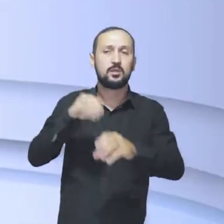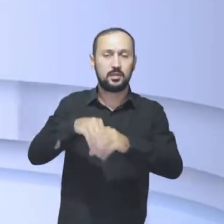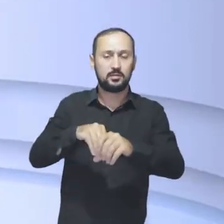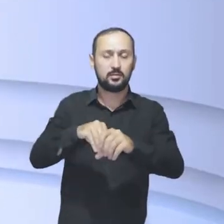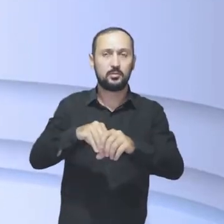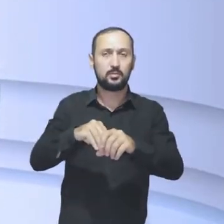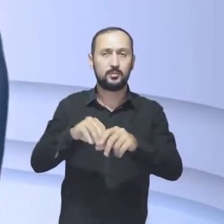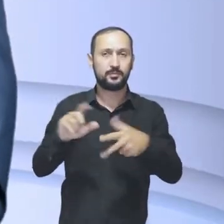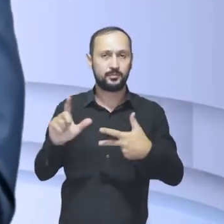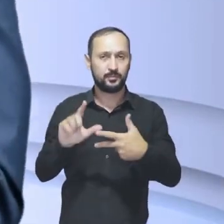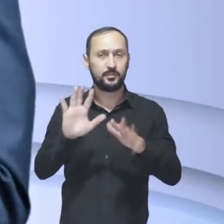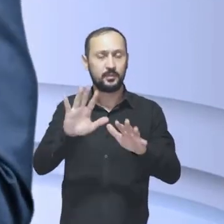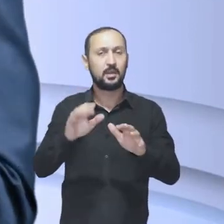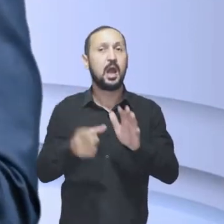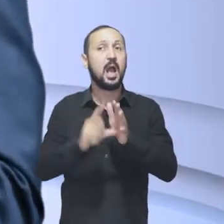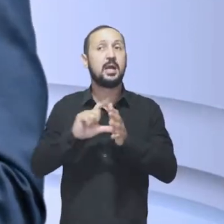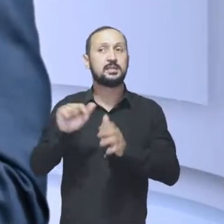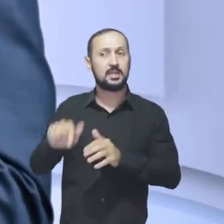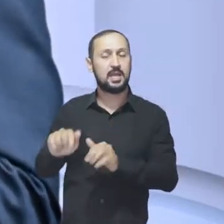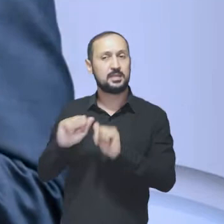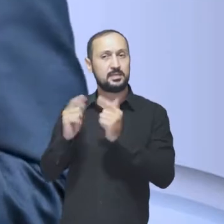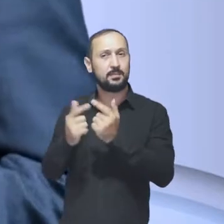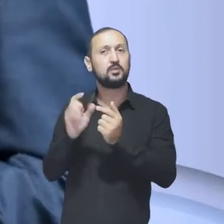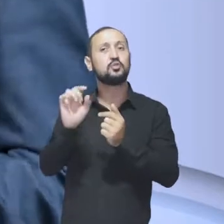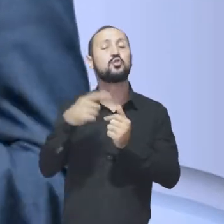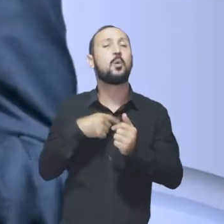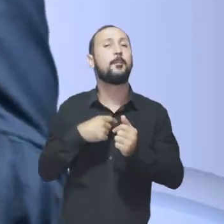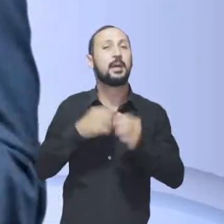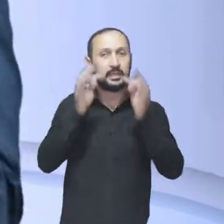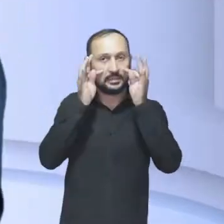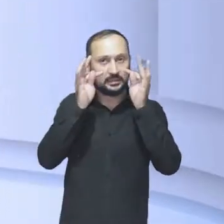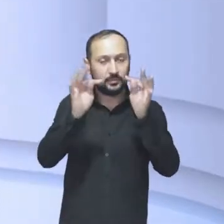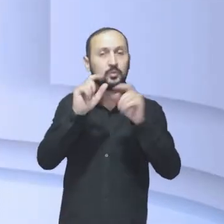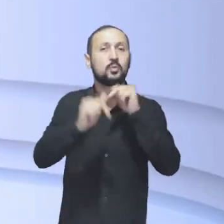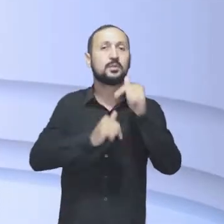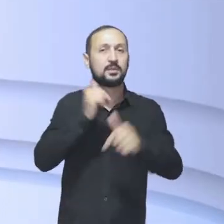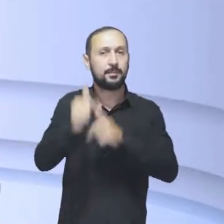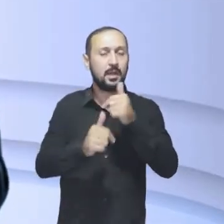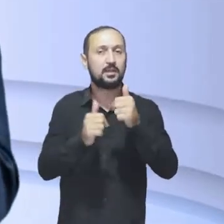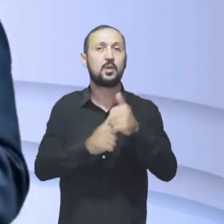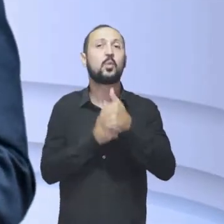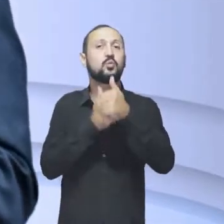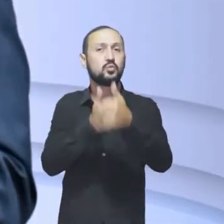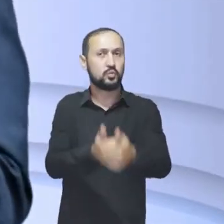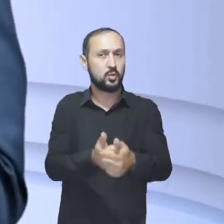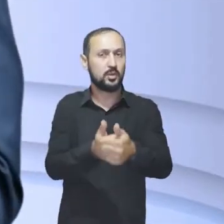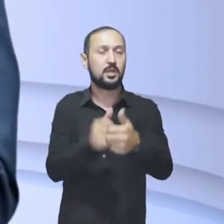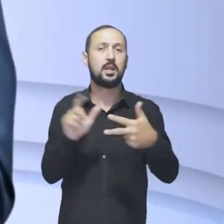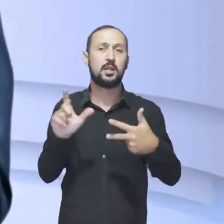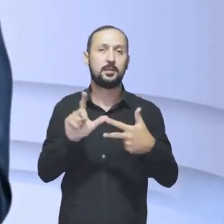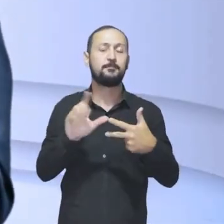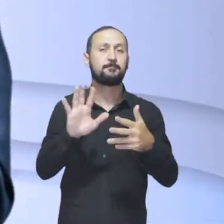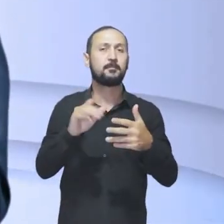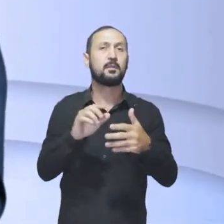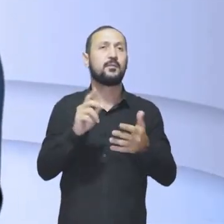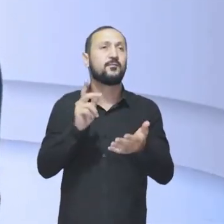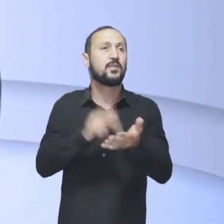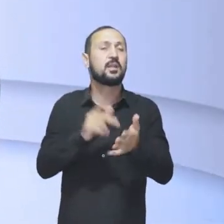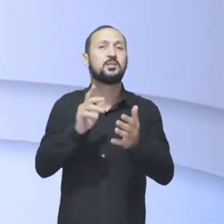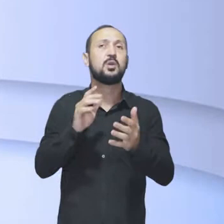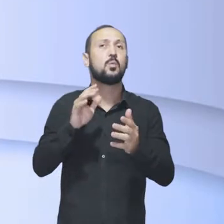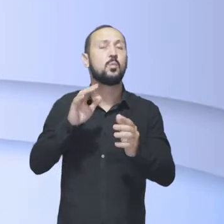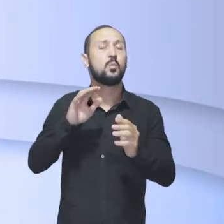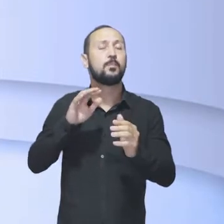dar um testemunho em relação ao trabalho da consultoria legislativa, fazer um elogio, na verdade, um elogio público, porque a gente percebe que